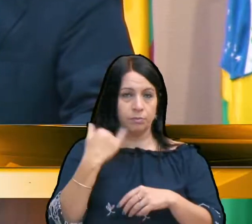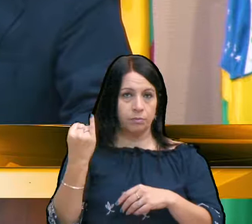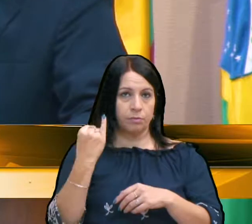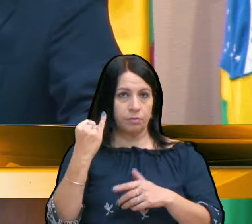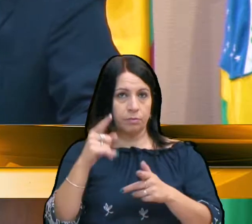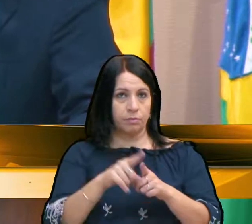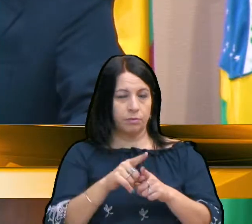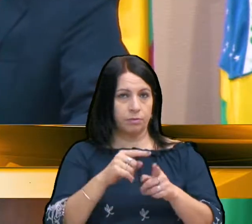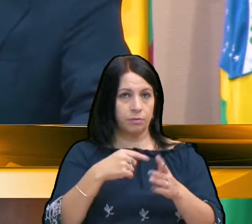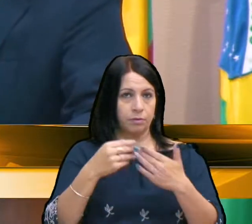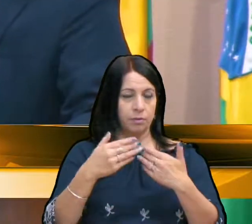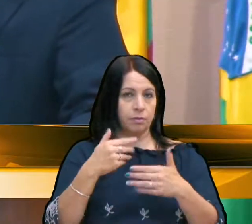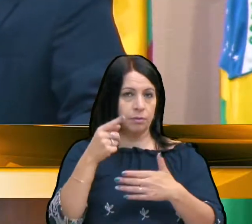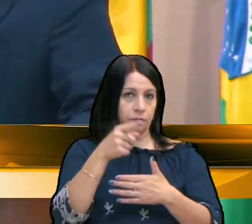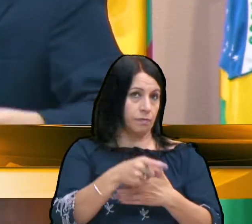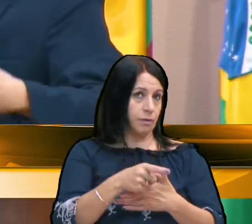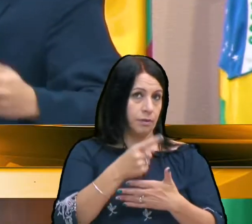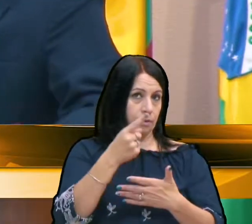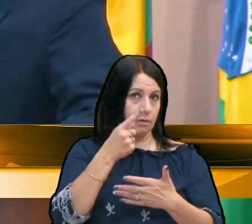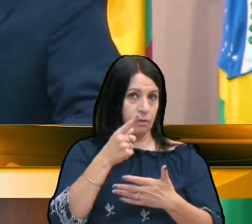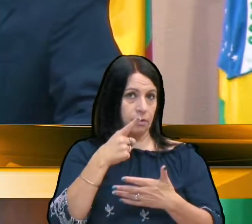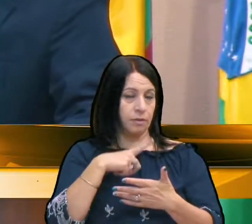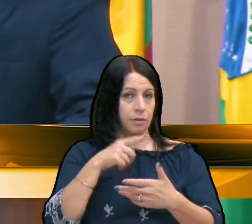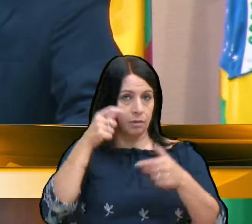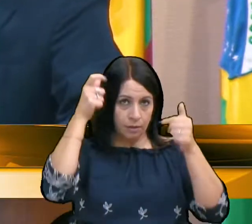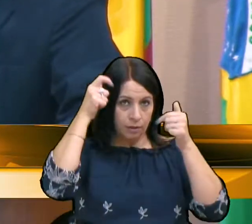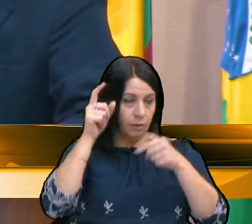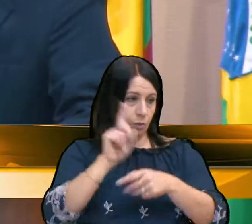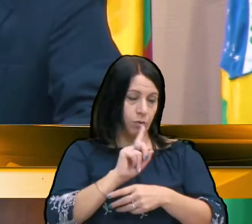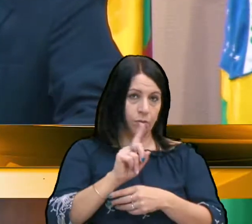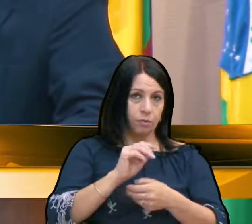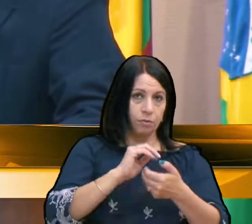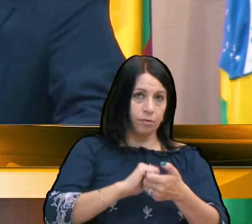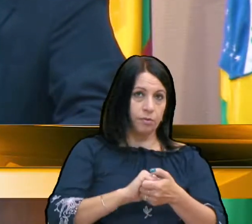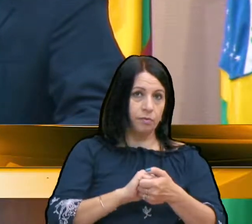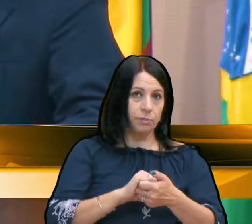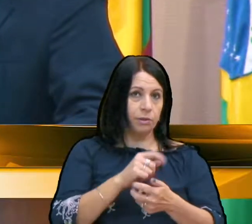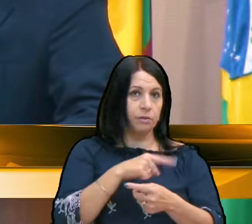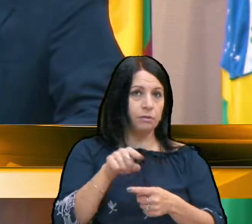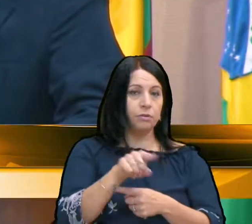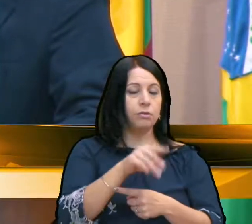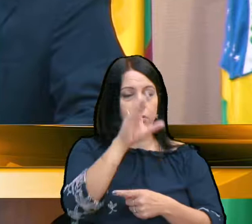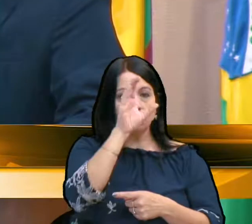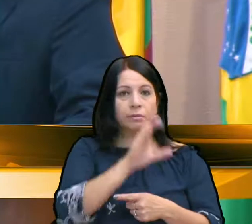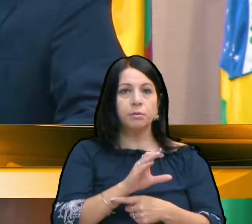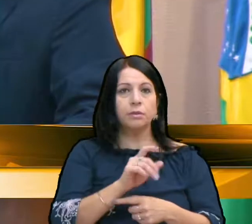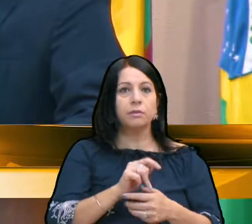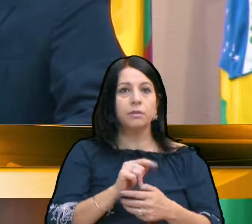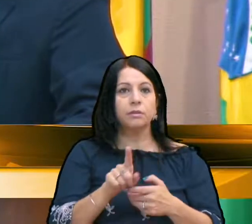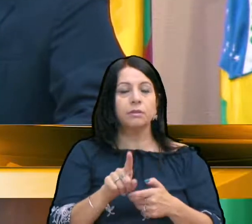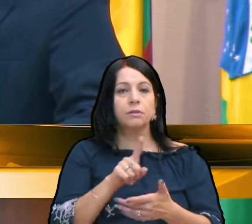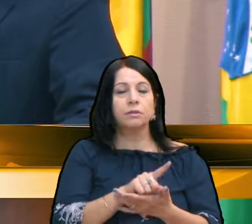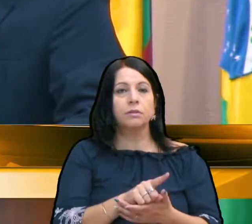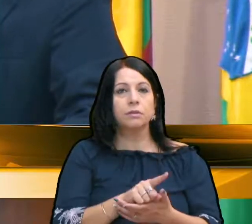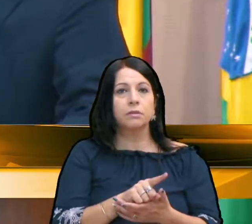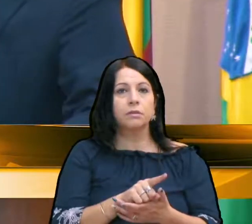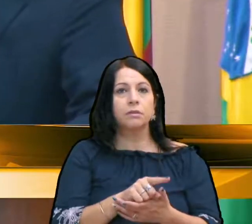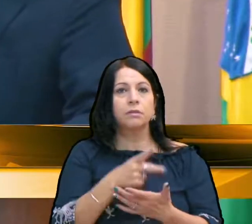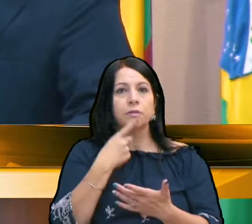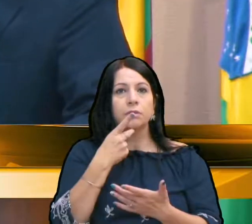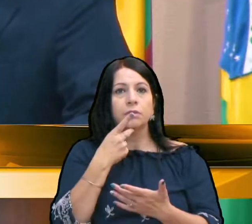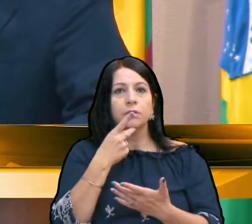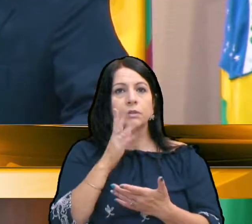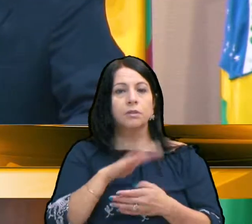importante, independente de quem venha a ser a rainha ou não, e também cumprimentar todos os cidadãos aqui presentes. Pessoal, então, uma forma